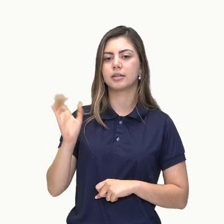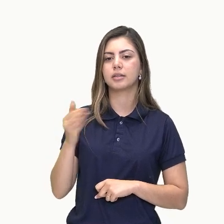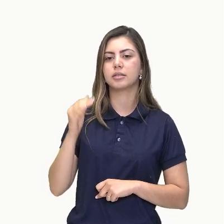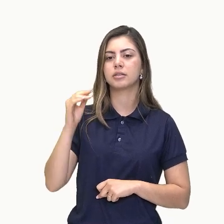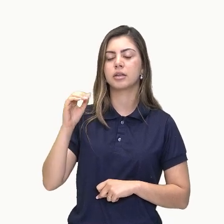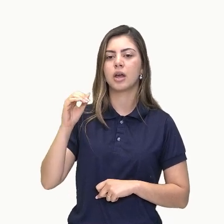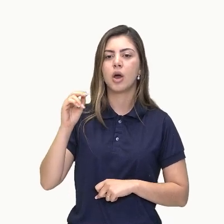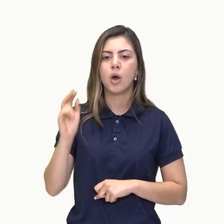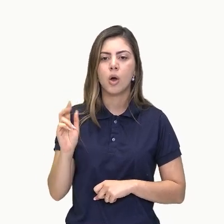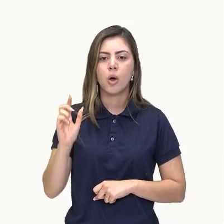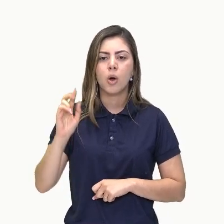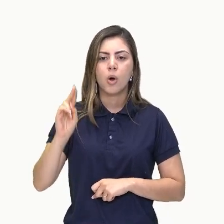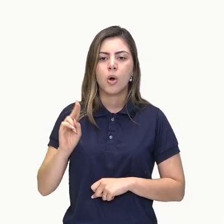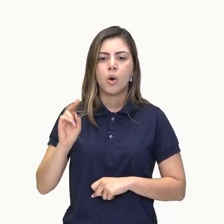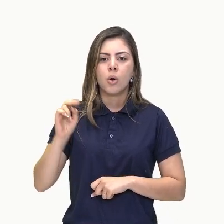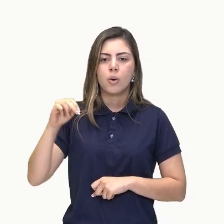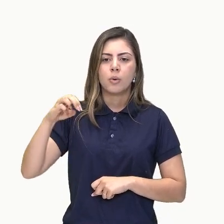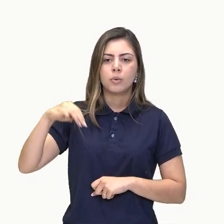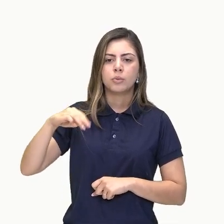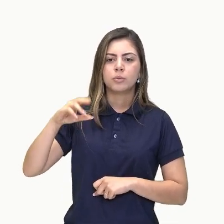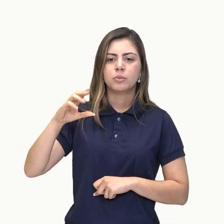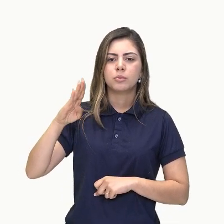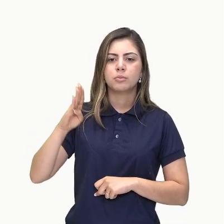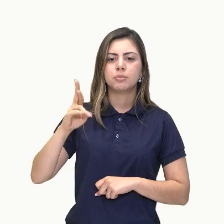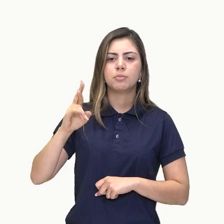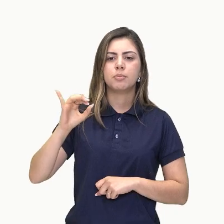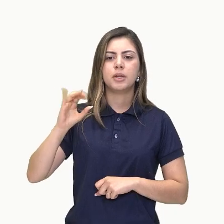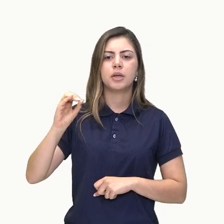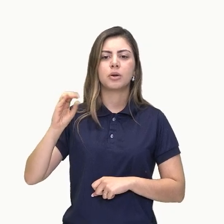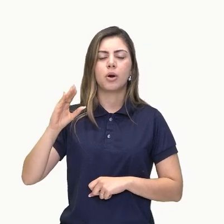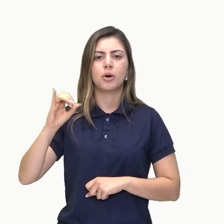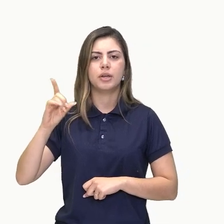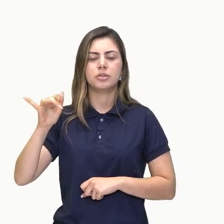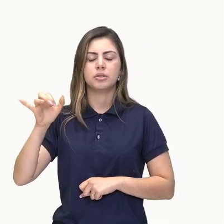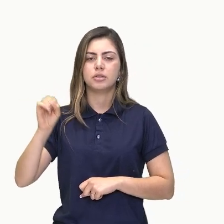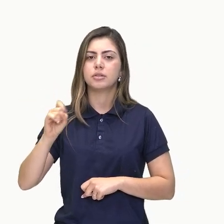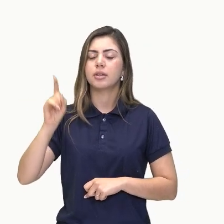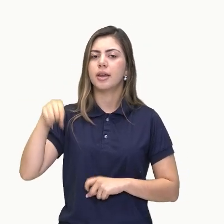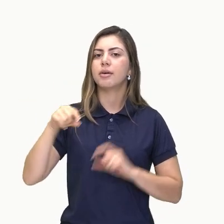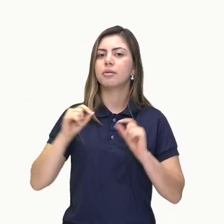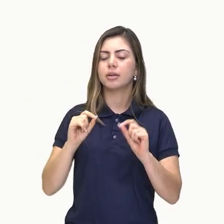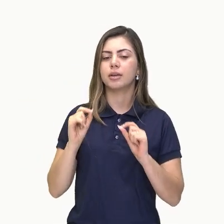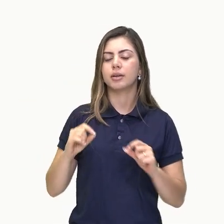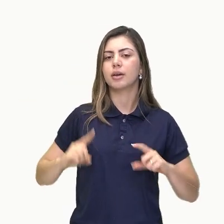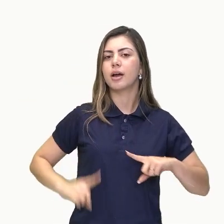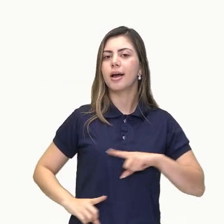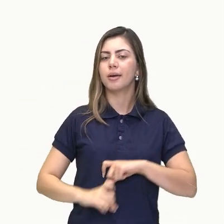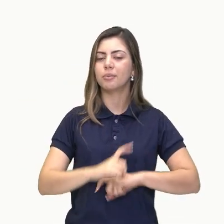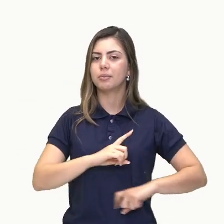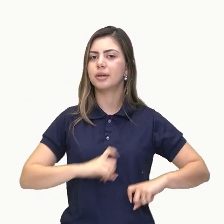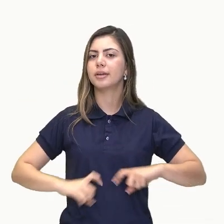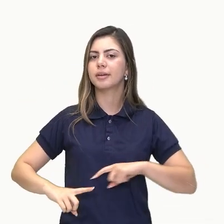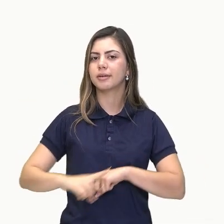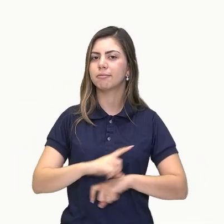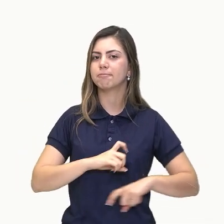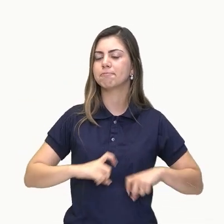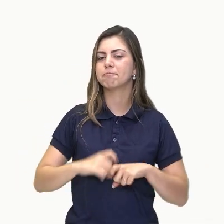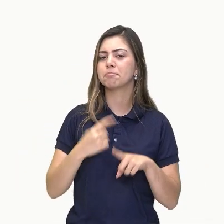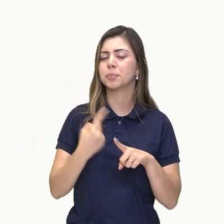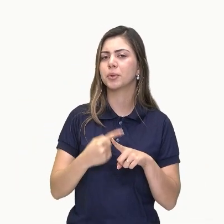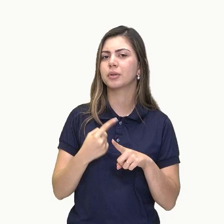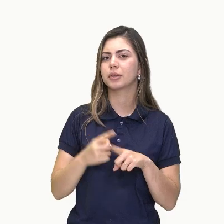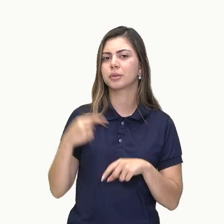científico da famosa lombriga. Né? Então, a lombriga ela é um parasita. Por quê? Para ela conseguir